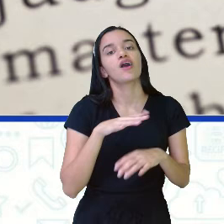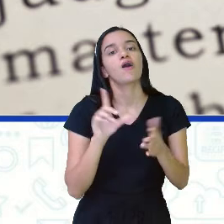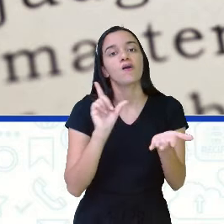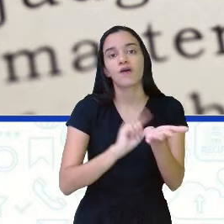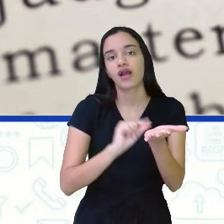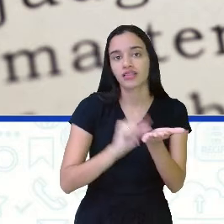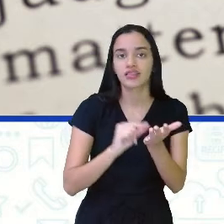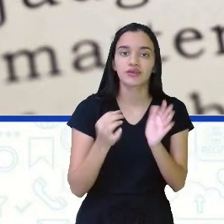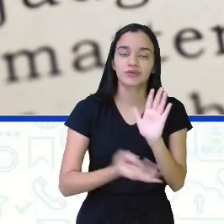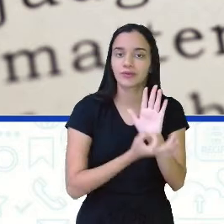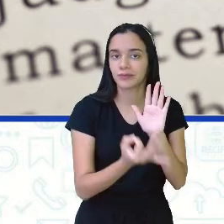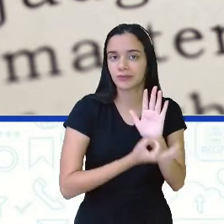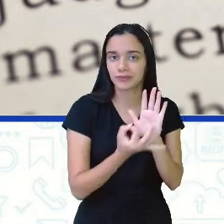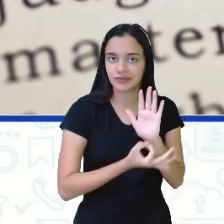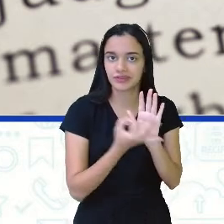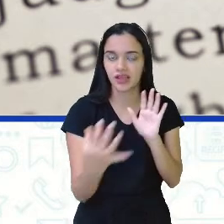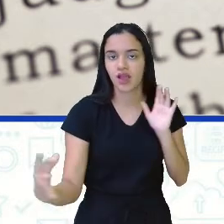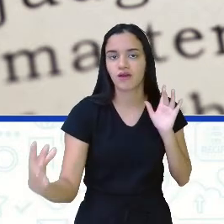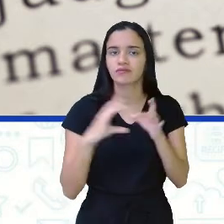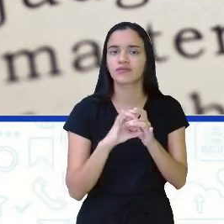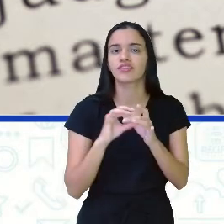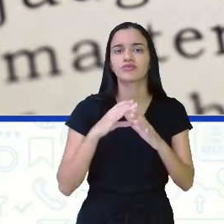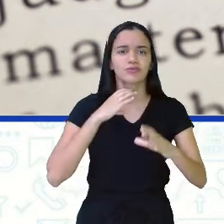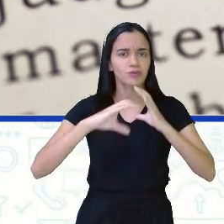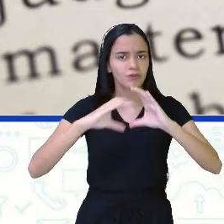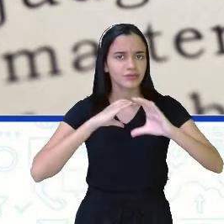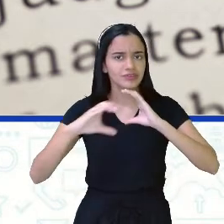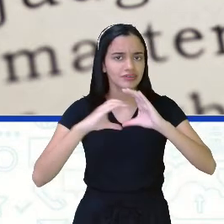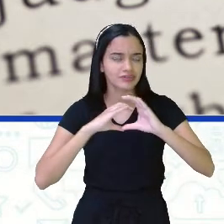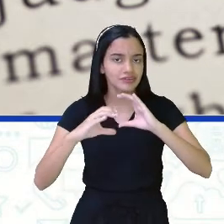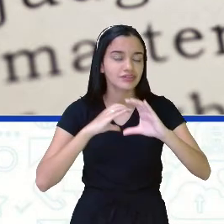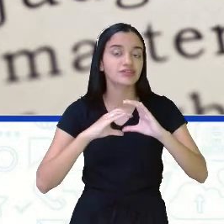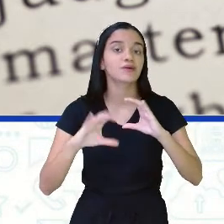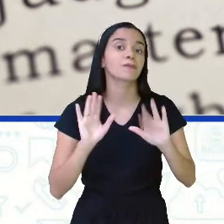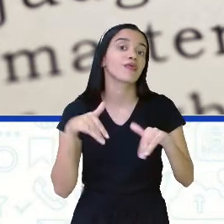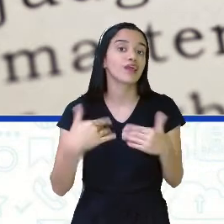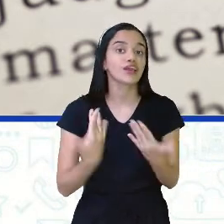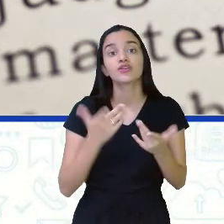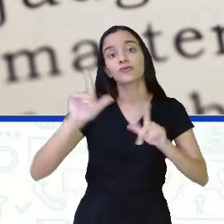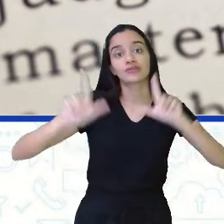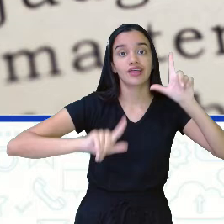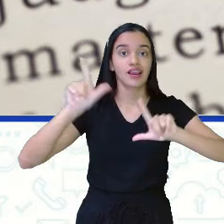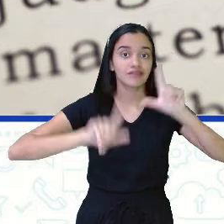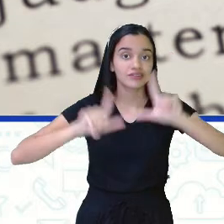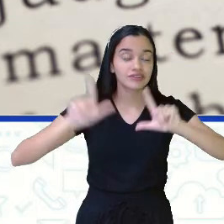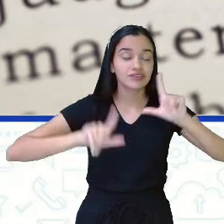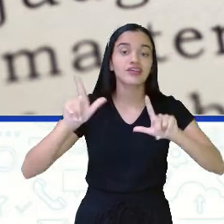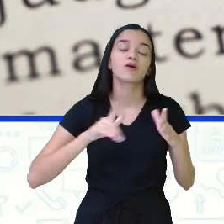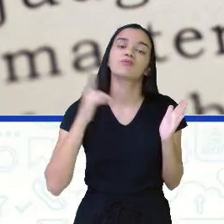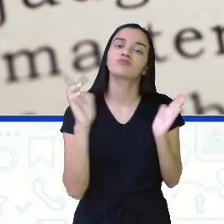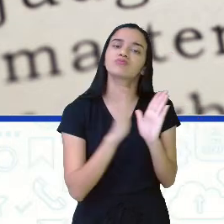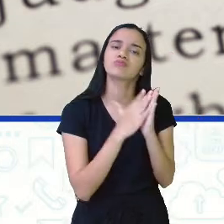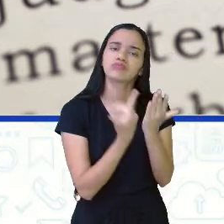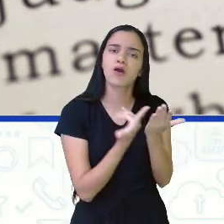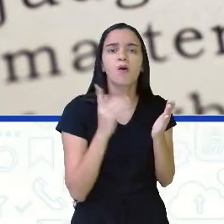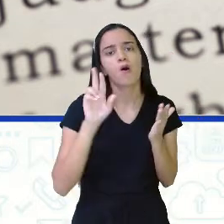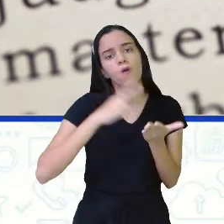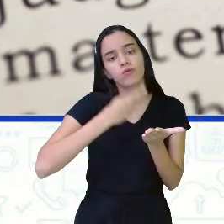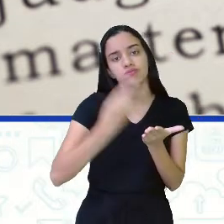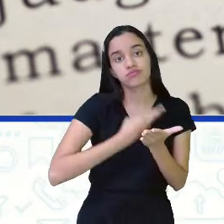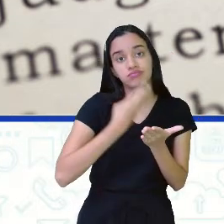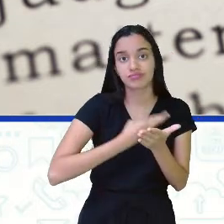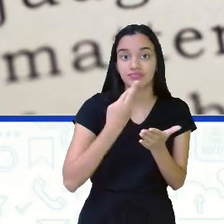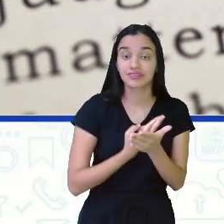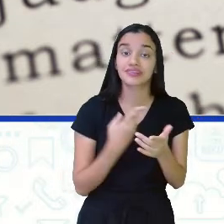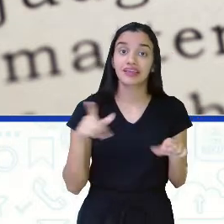de opinião são veiculados nos meios de comunicação de massa, então televisão, rádio, jornais ou revistas,